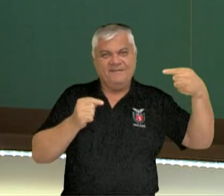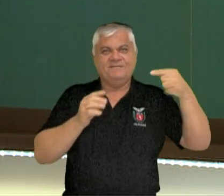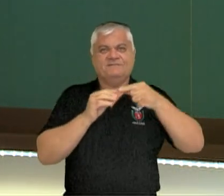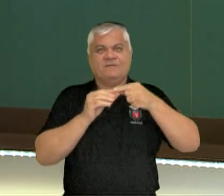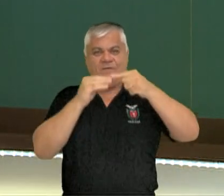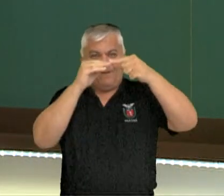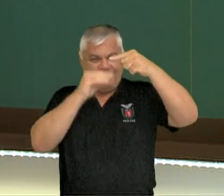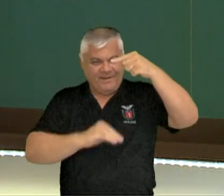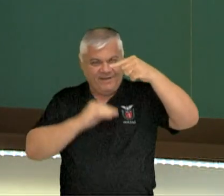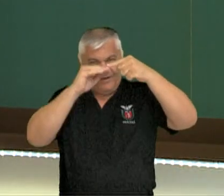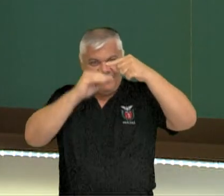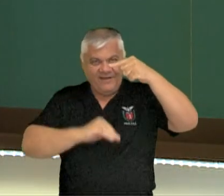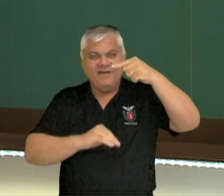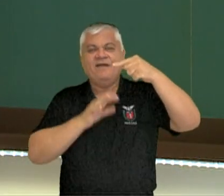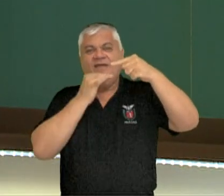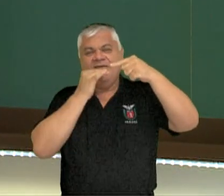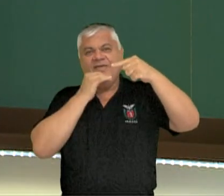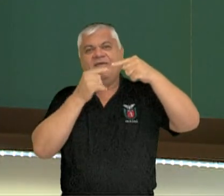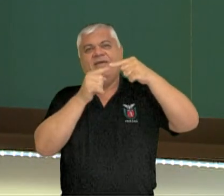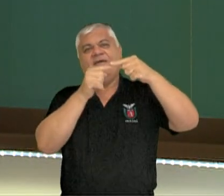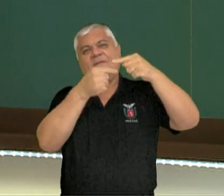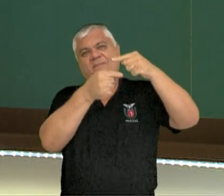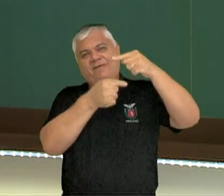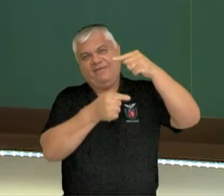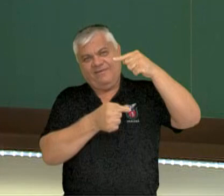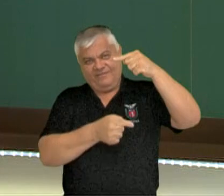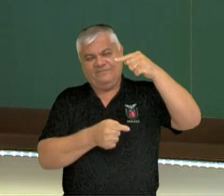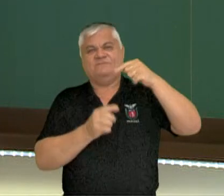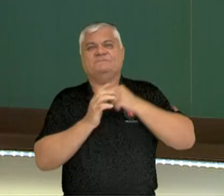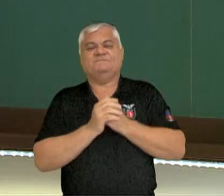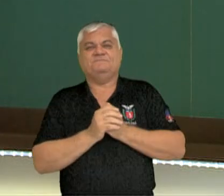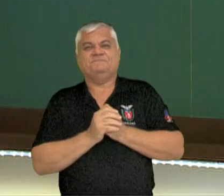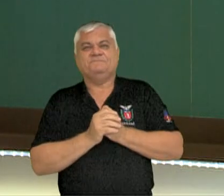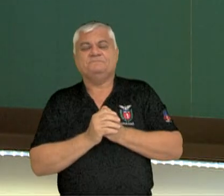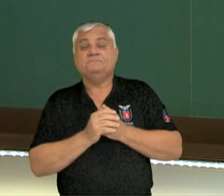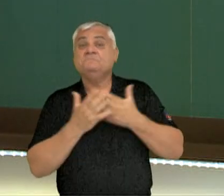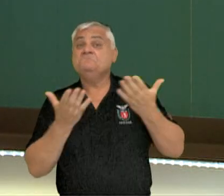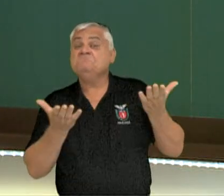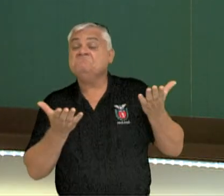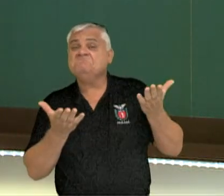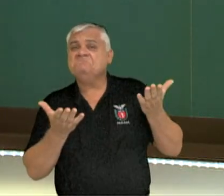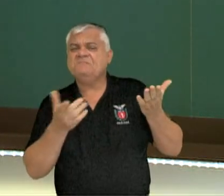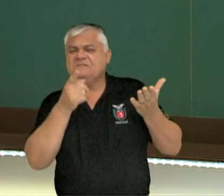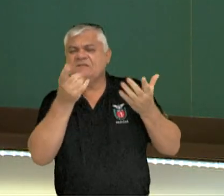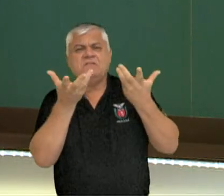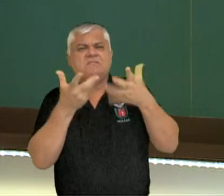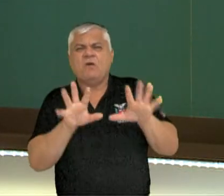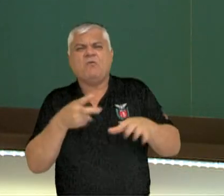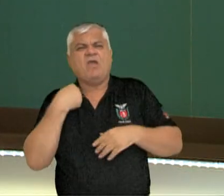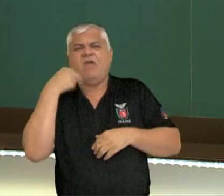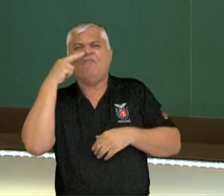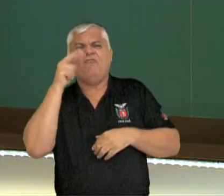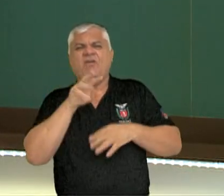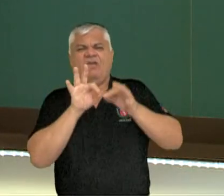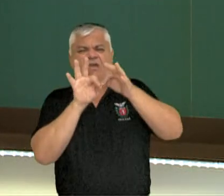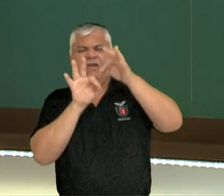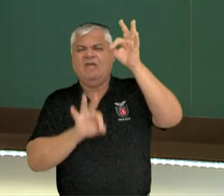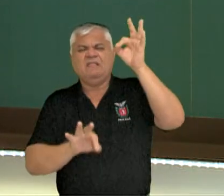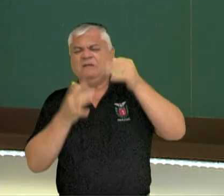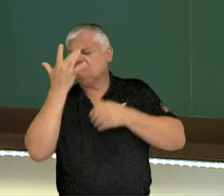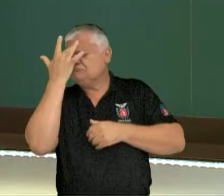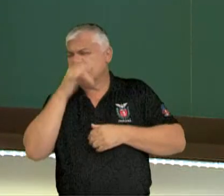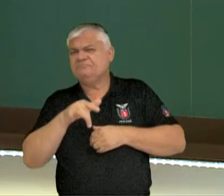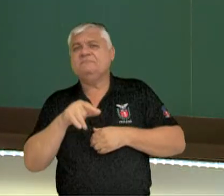eixo X naquela reta paralela ao eixo Y. Se você não quer olhar para a reta paralela,